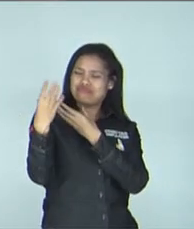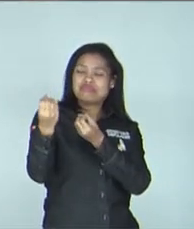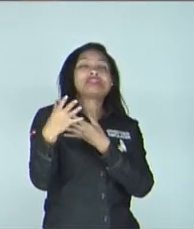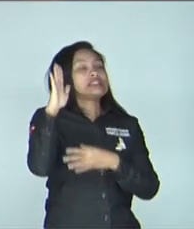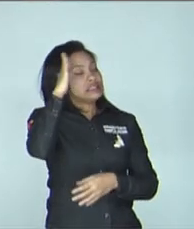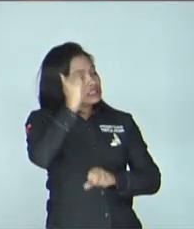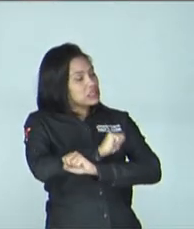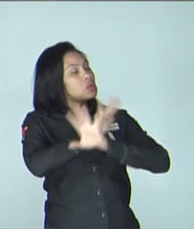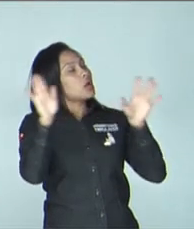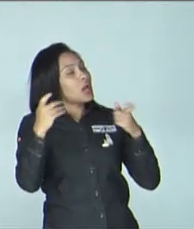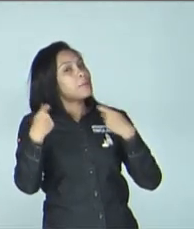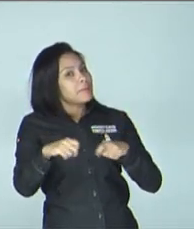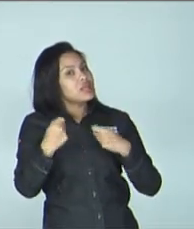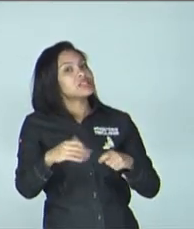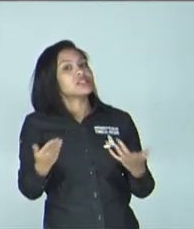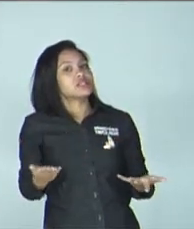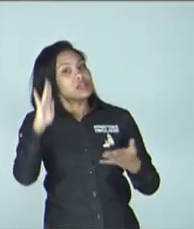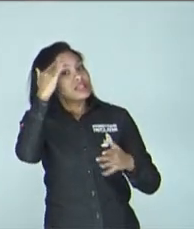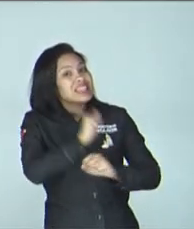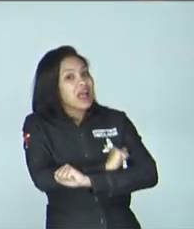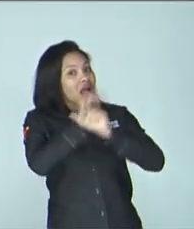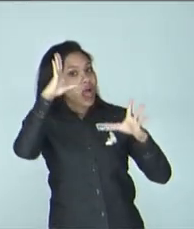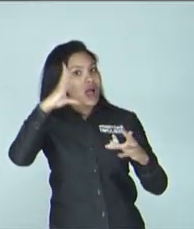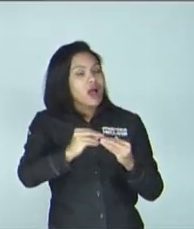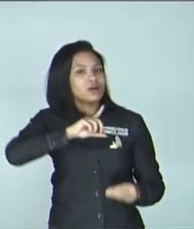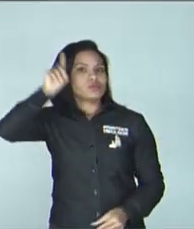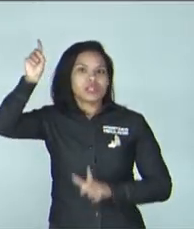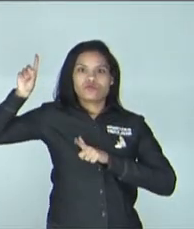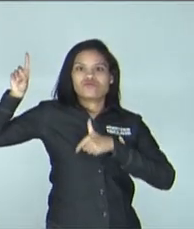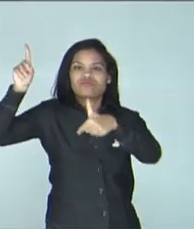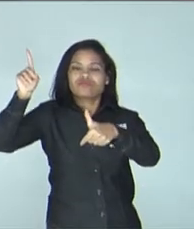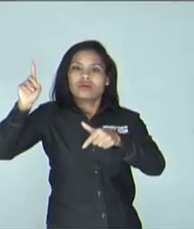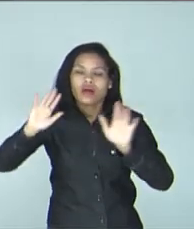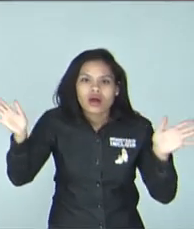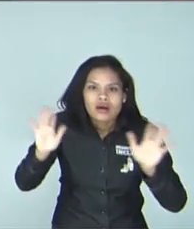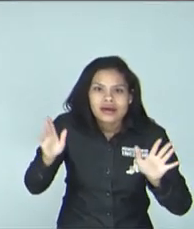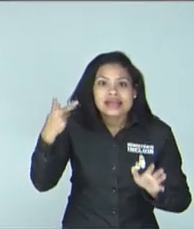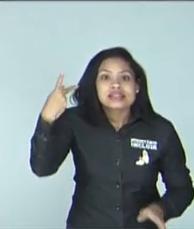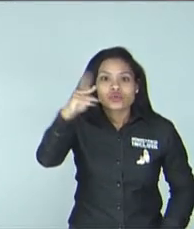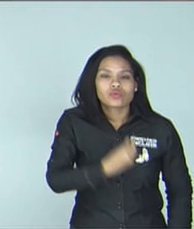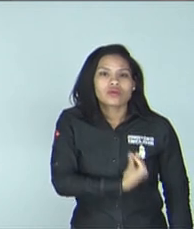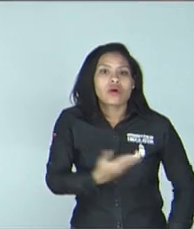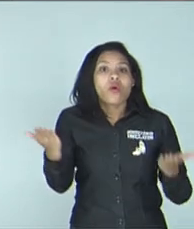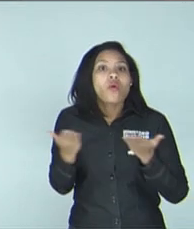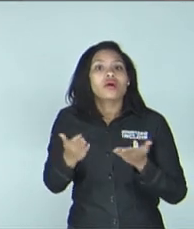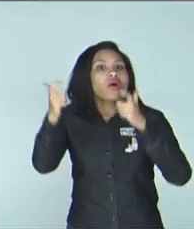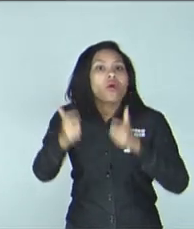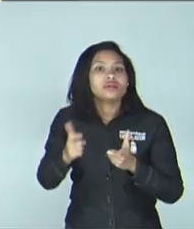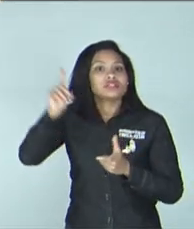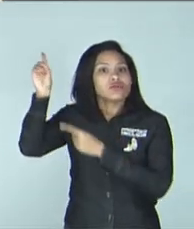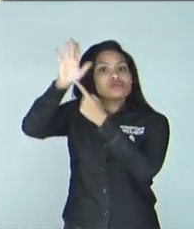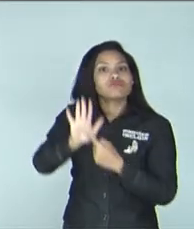gente está entendendo que é o dedo de deus ei onde está o dentro de deus a sua vida hoje